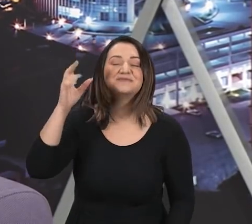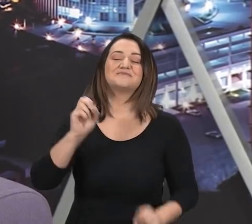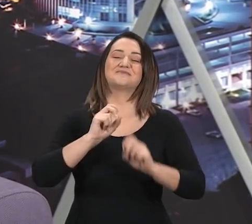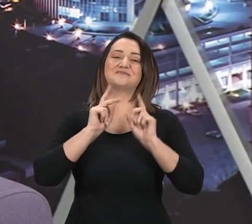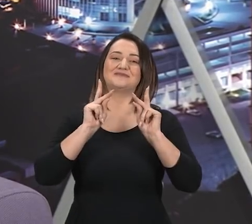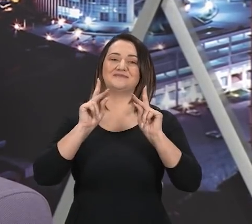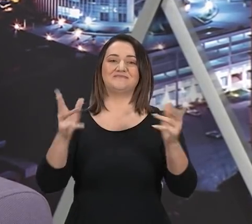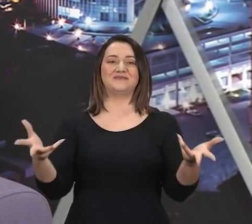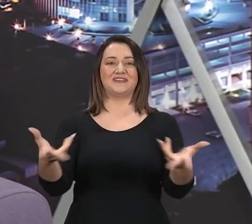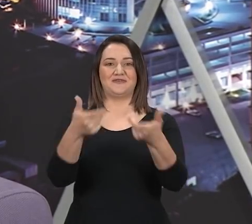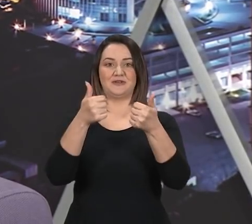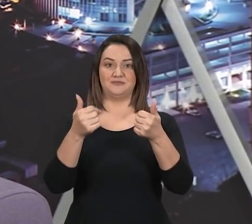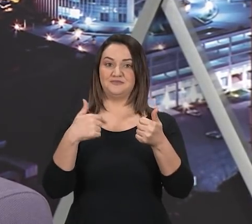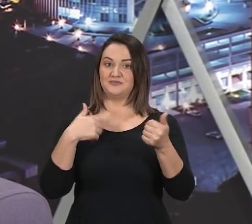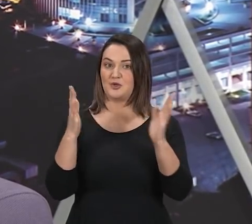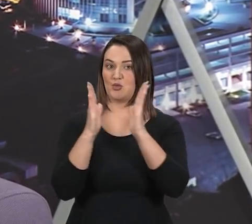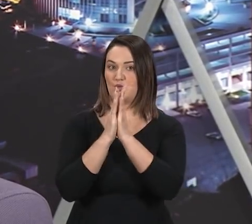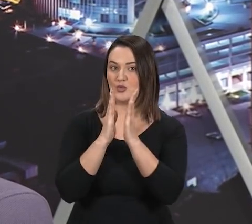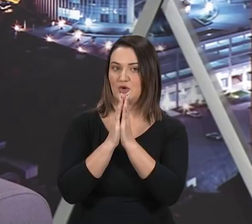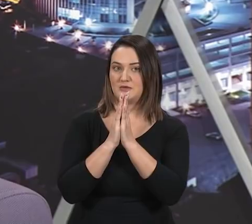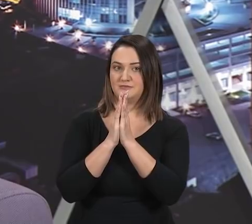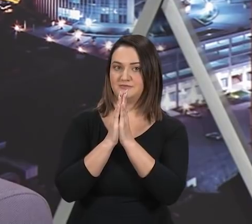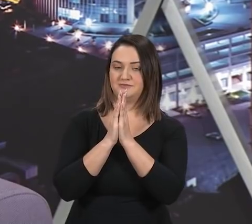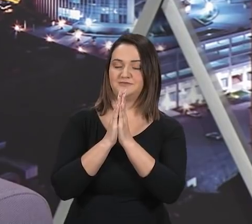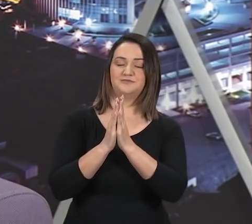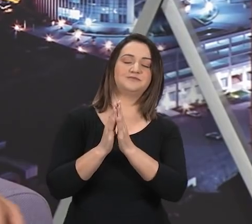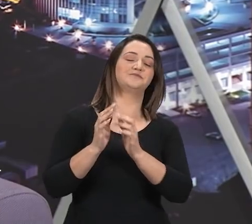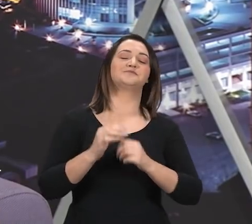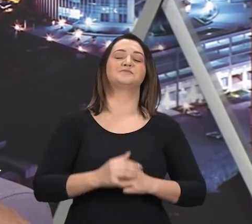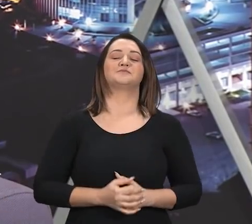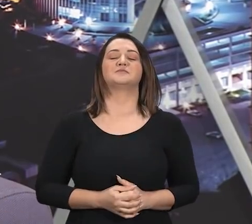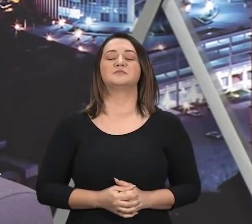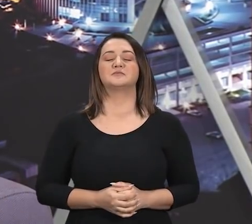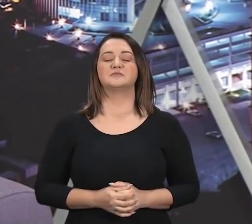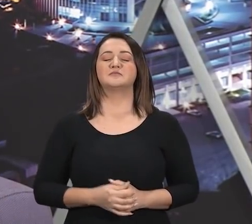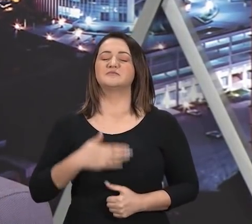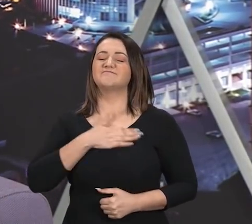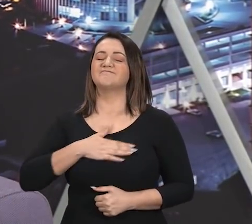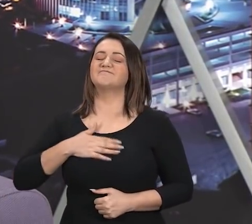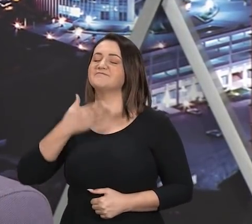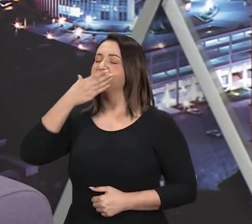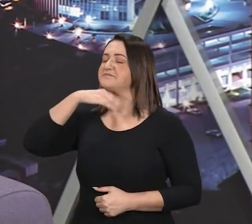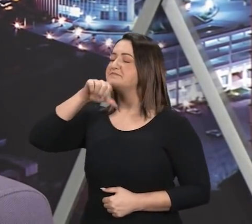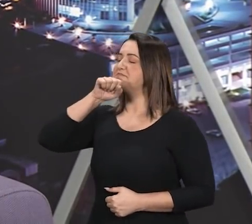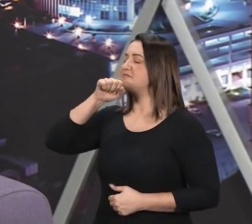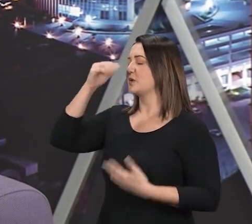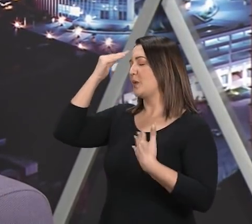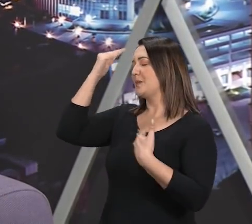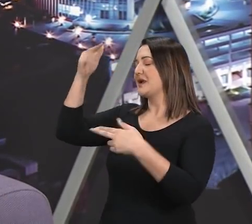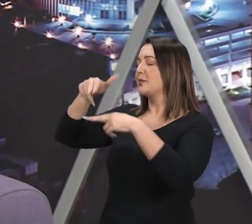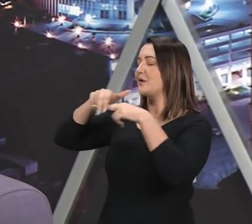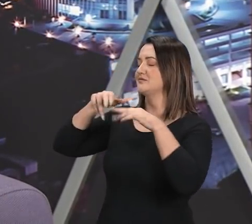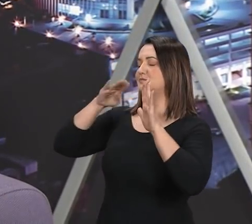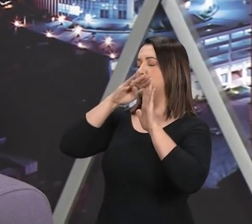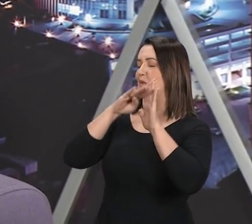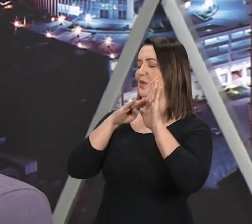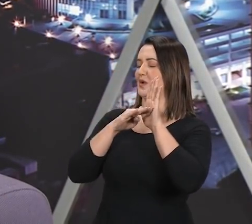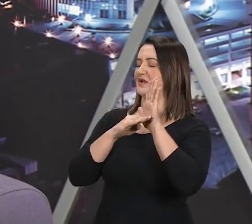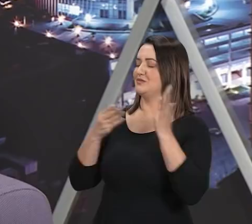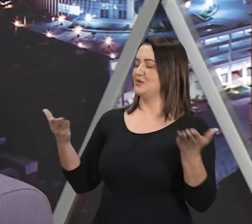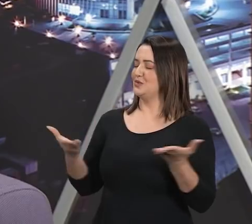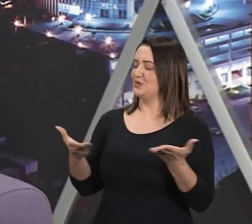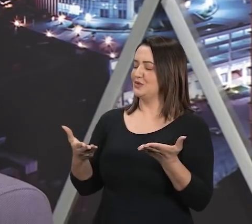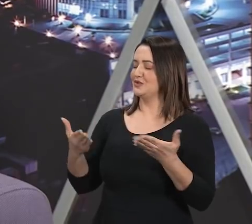Estamos de acordo? Maravilha. Então feche os seus olhos que eu vou orar por você. Querido Pai, muito obrigado